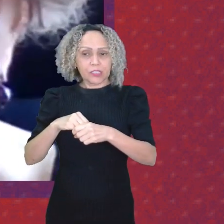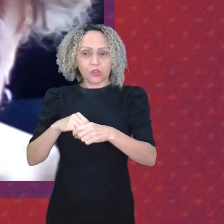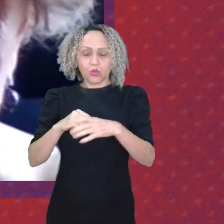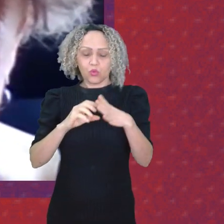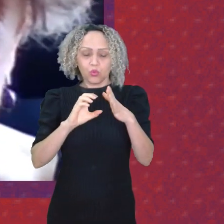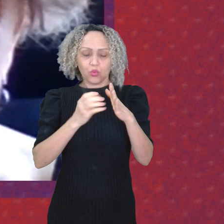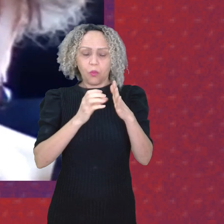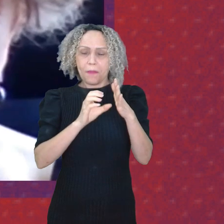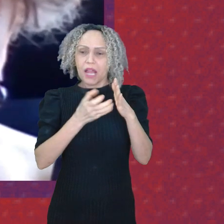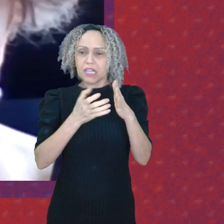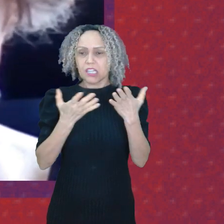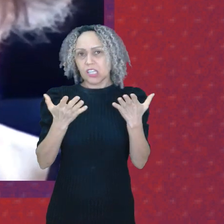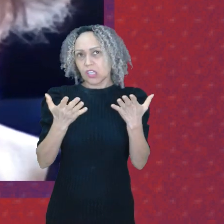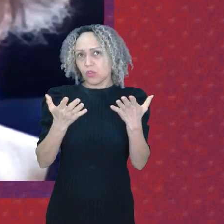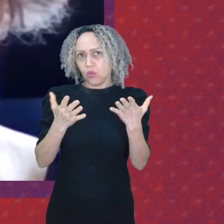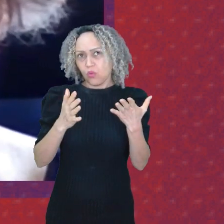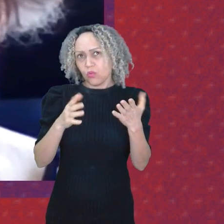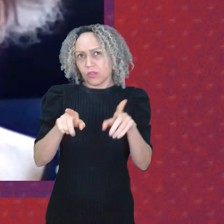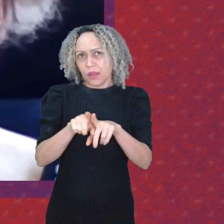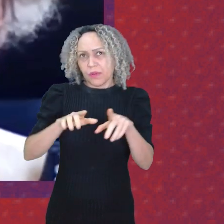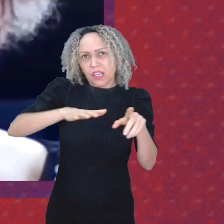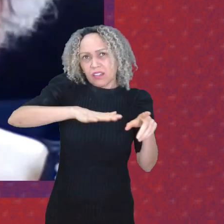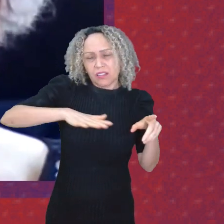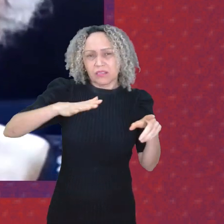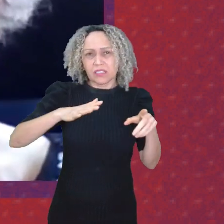com ameaças.